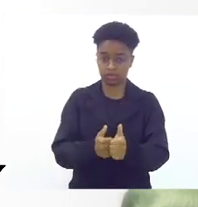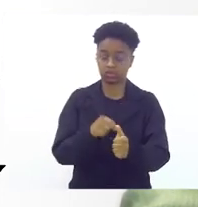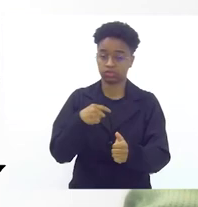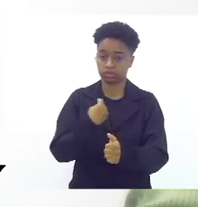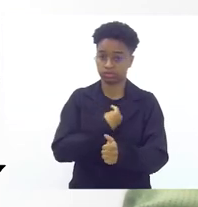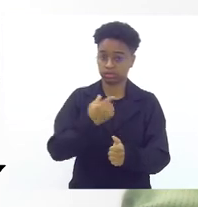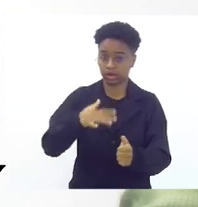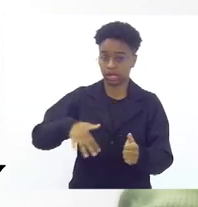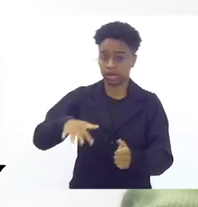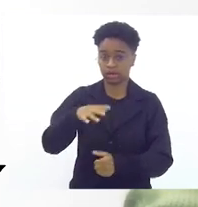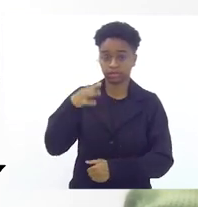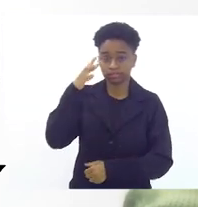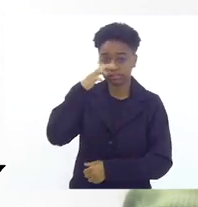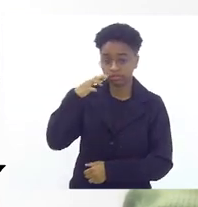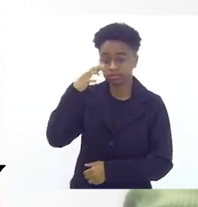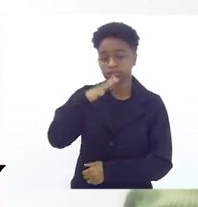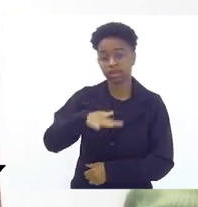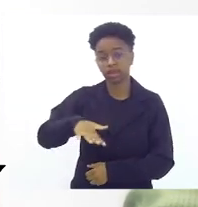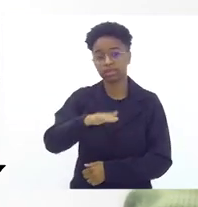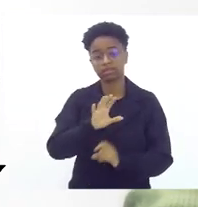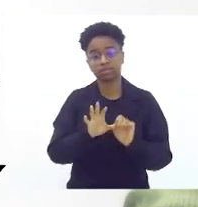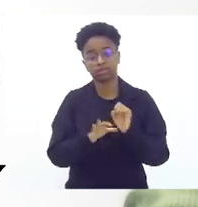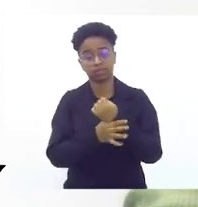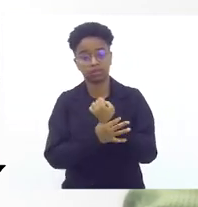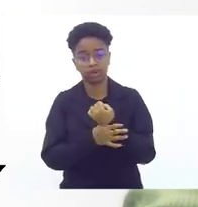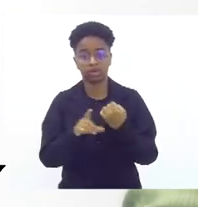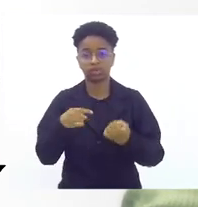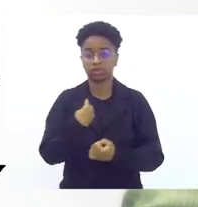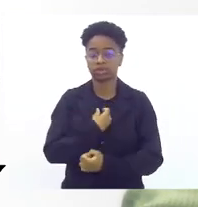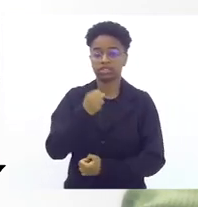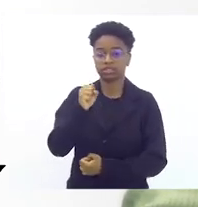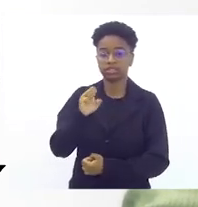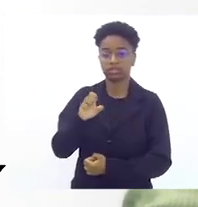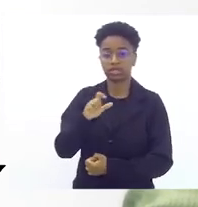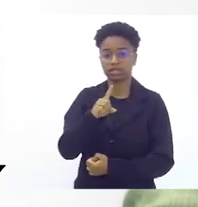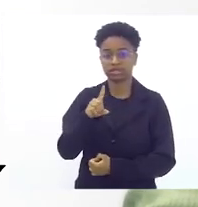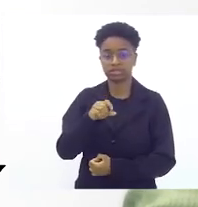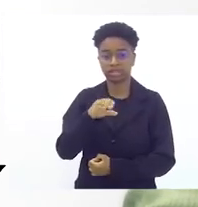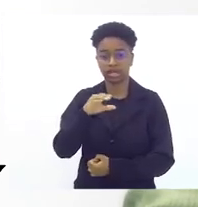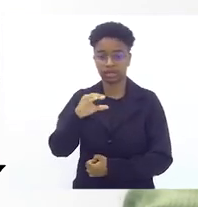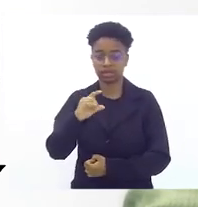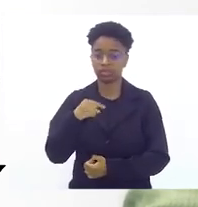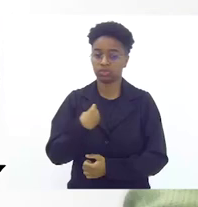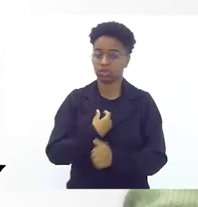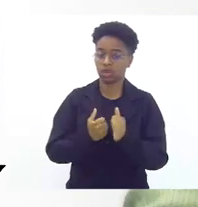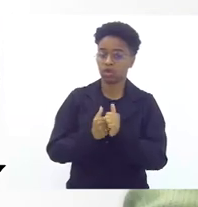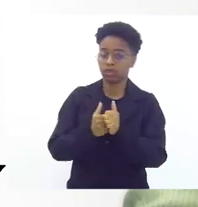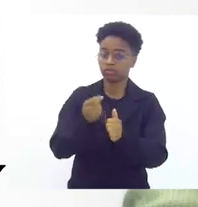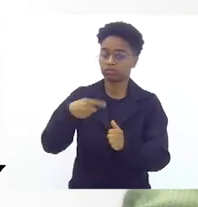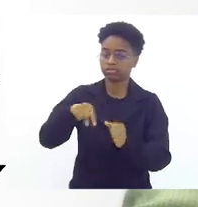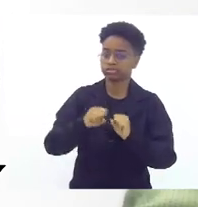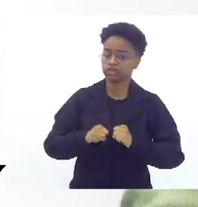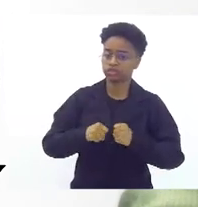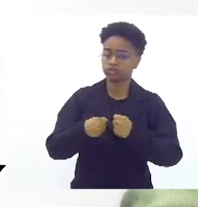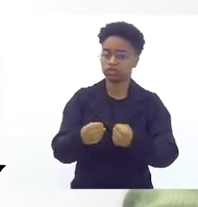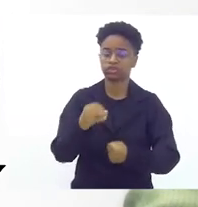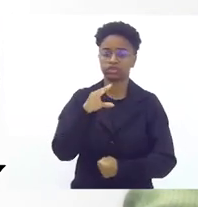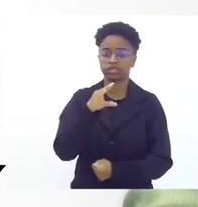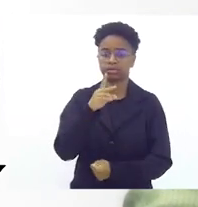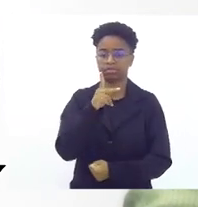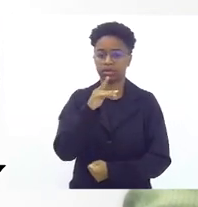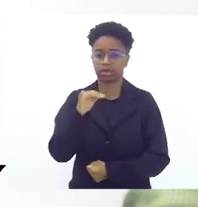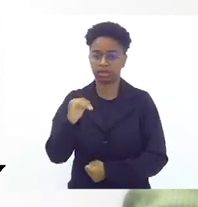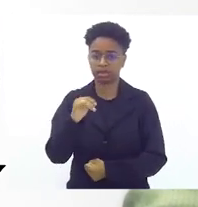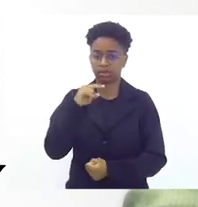de observatórios da segurança nós do Cesec estamos acompanhando os seus esforços na CPI do reconhecimento